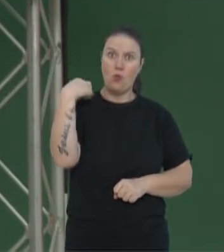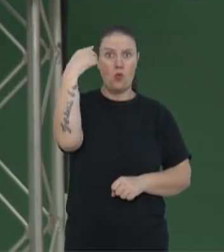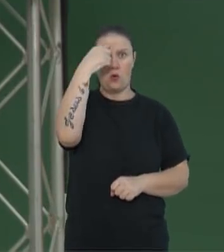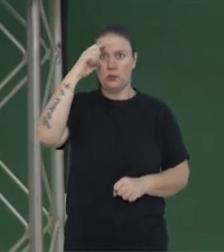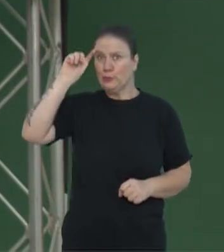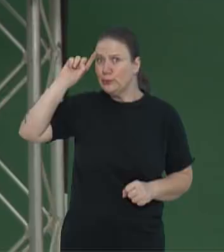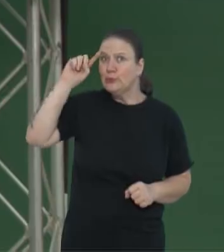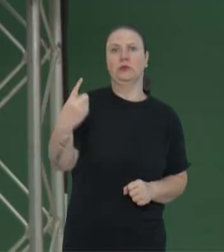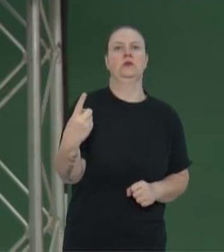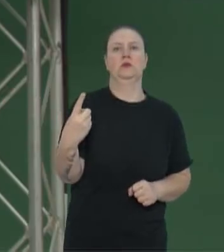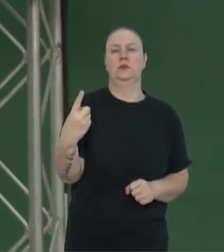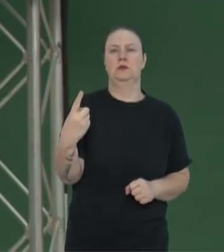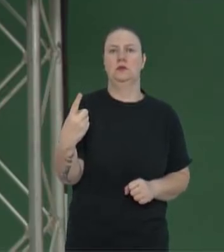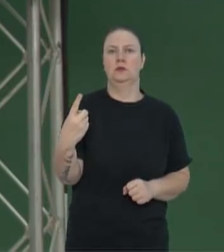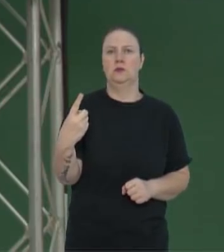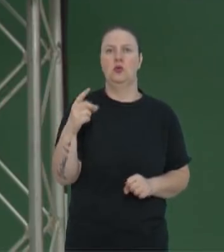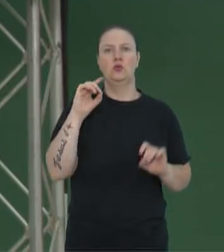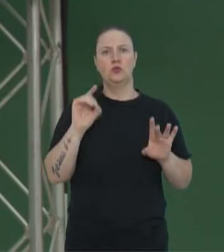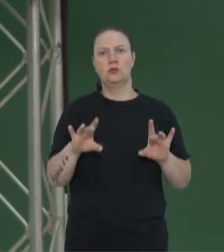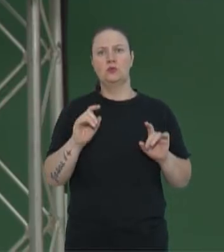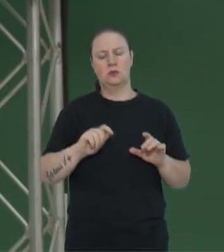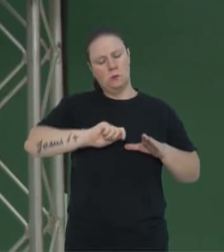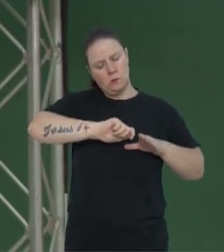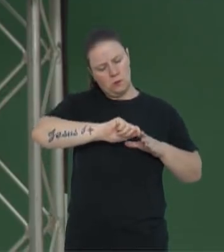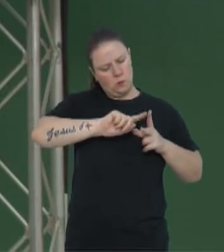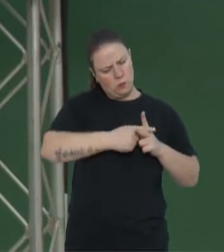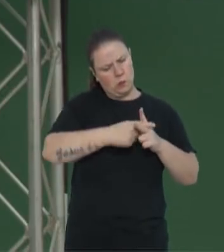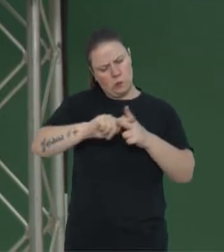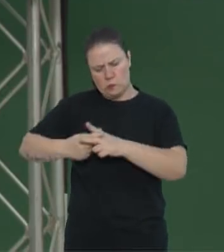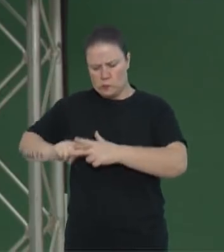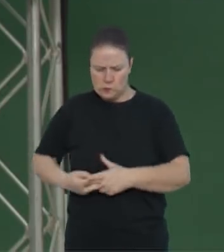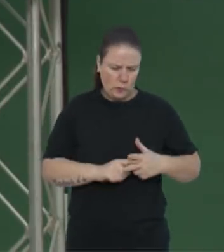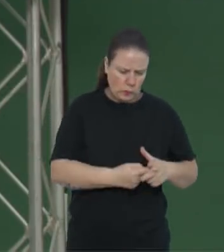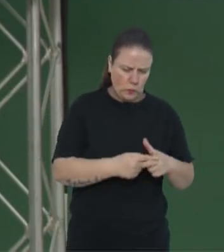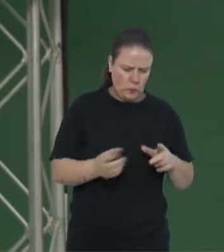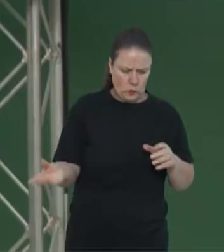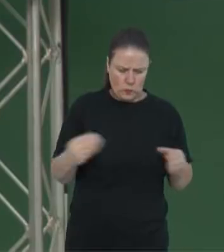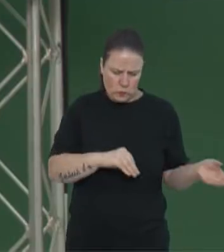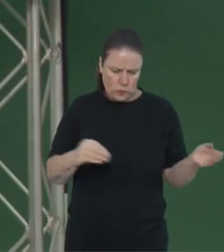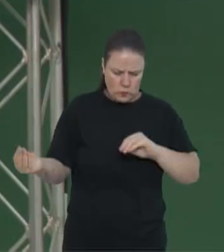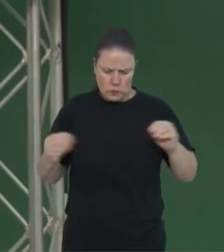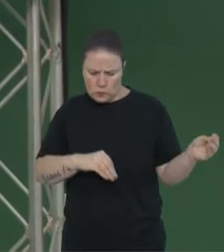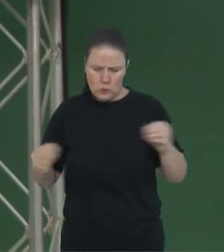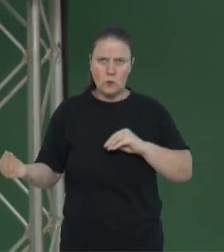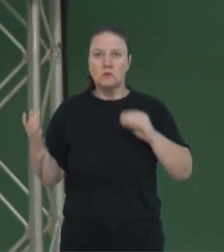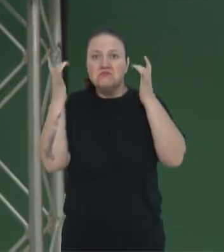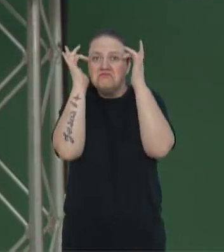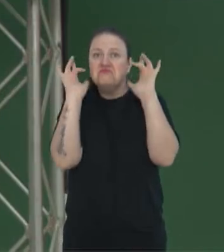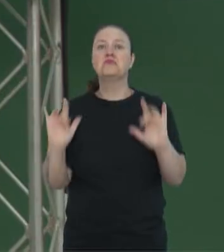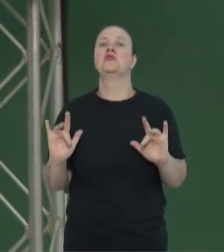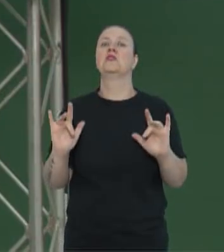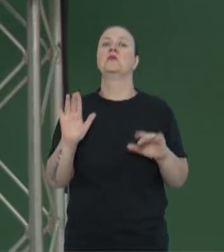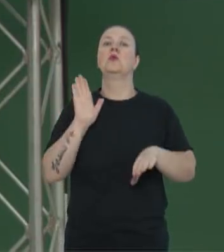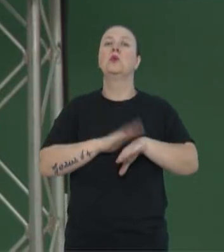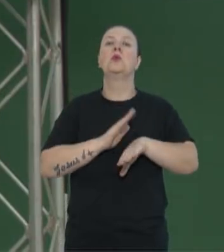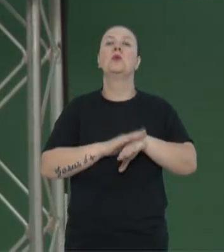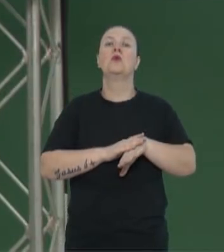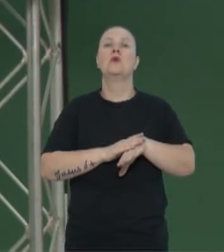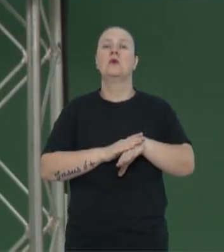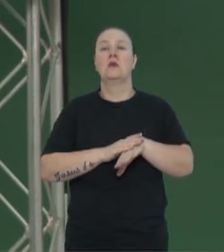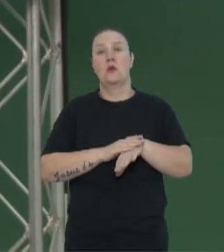saber muito o que estava fazendo, apenas pregando uma peça, juntando sem saber que talvez aquilo fosse um instrumento utilizado até